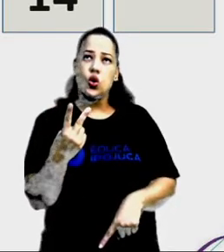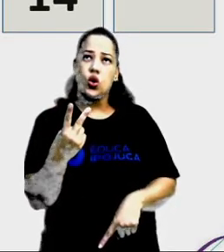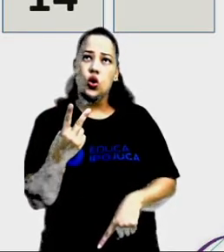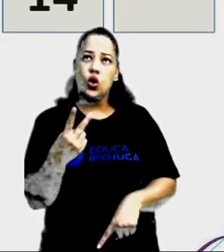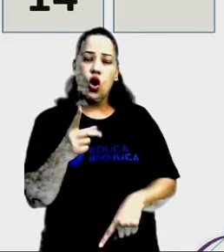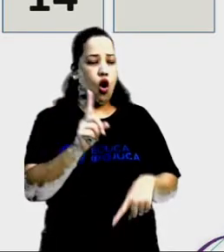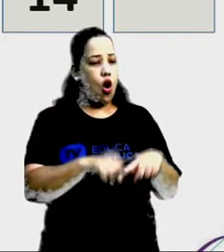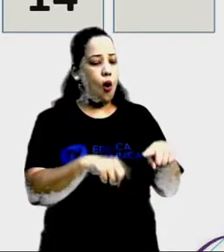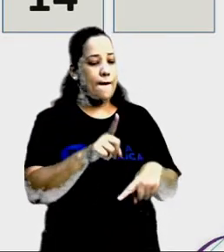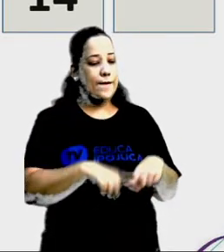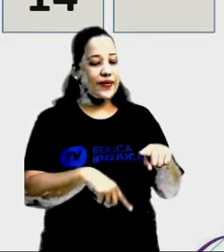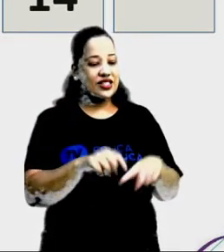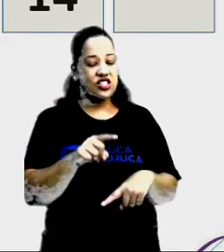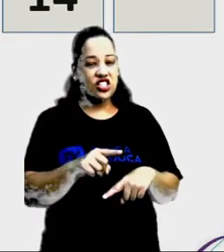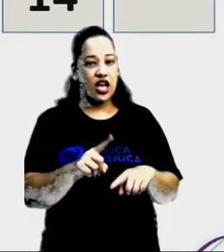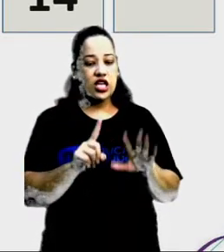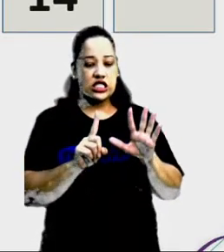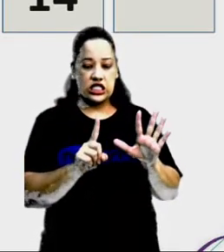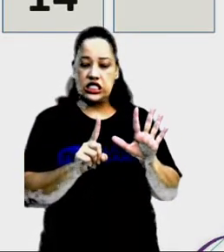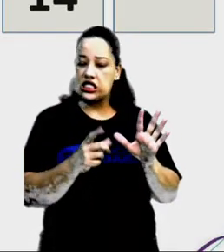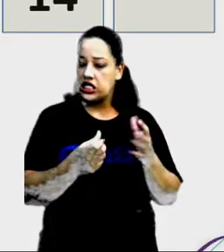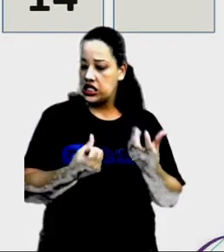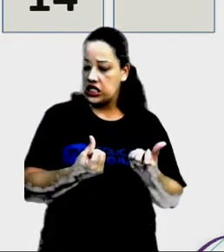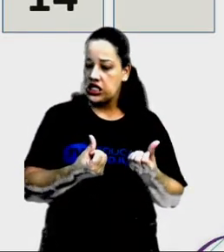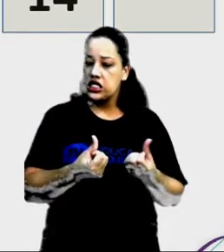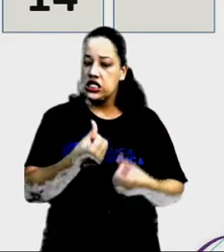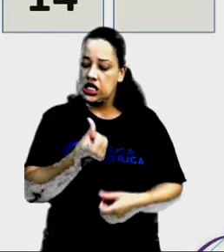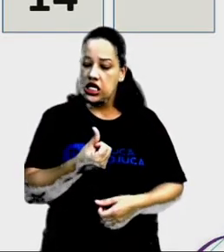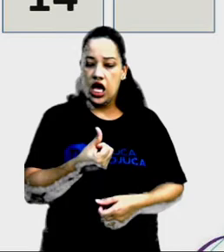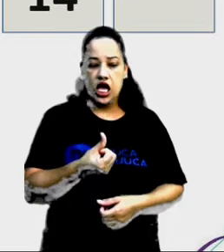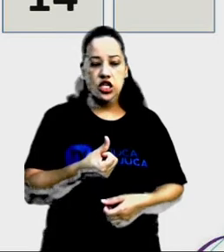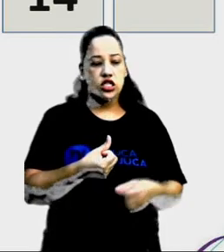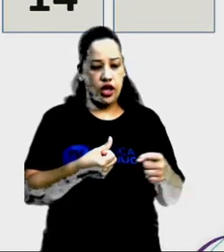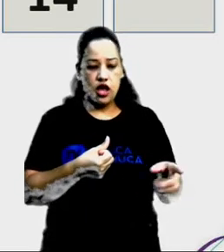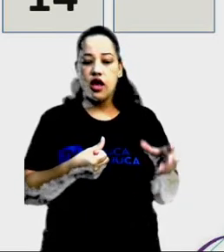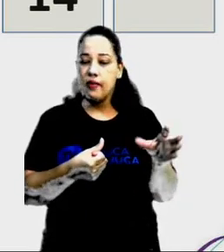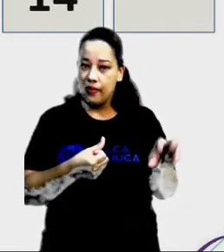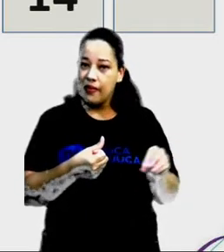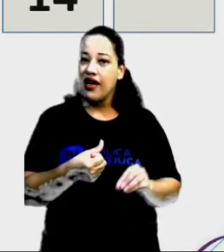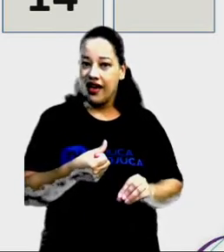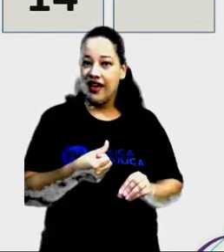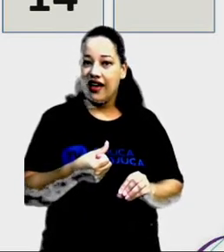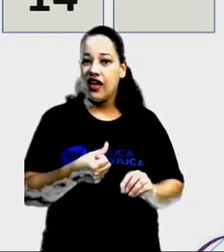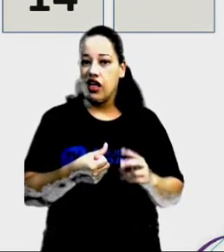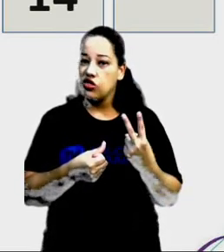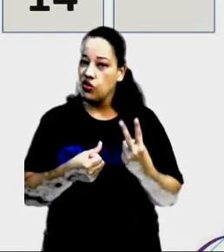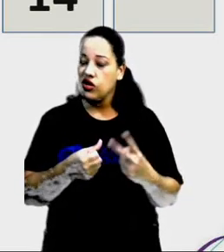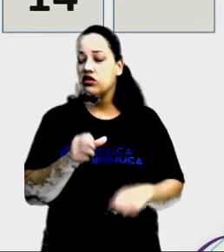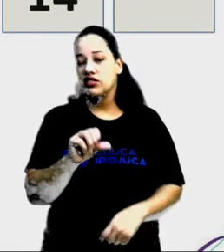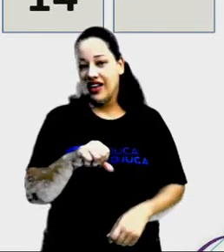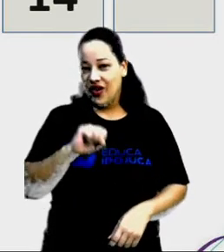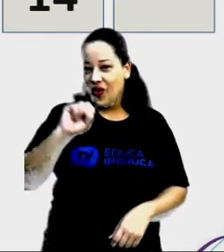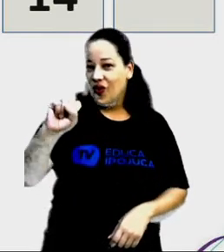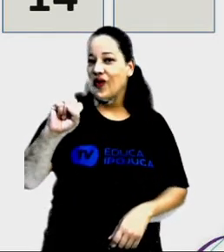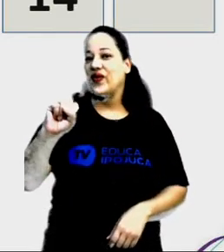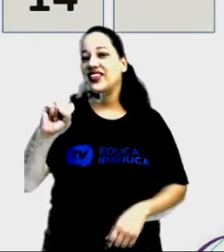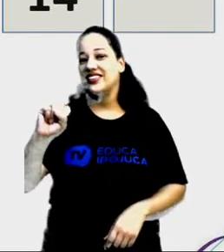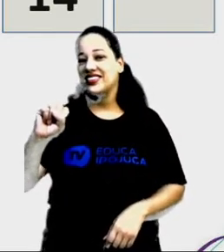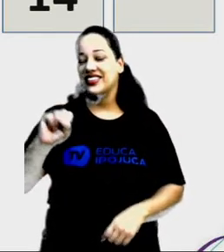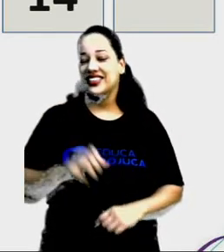aí, coloque seis dedinhos na mão e conta com mais dois objetos. É o número